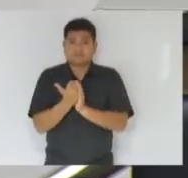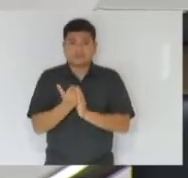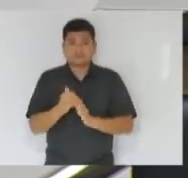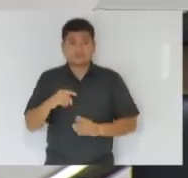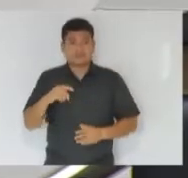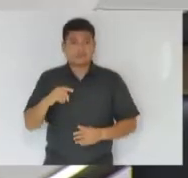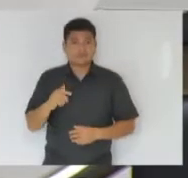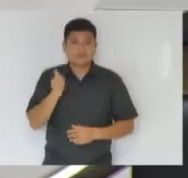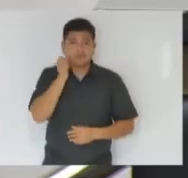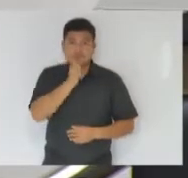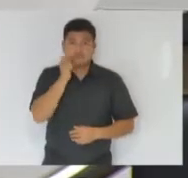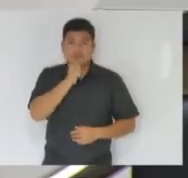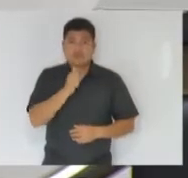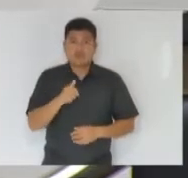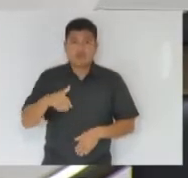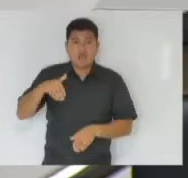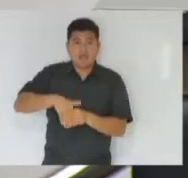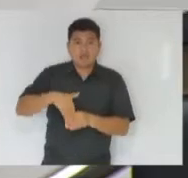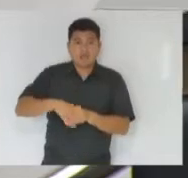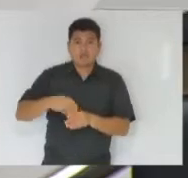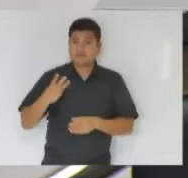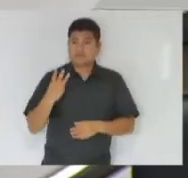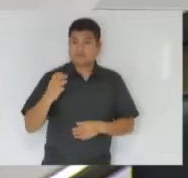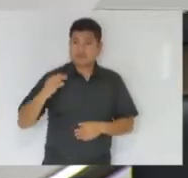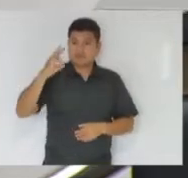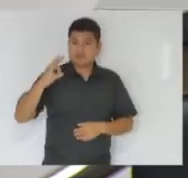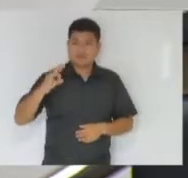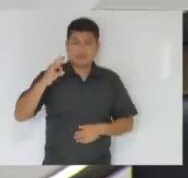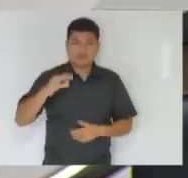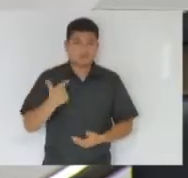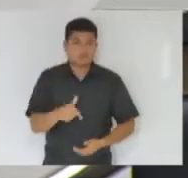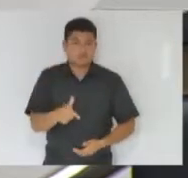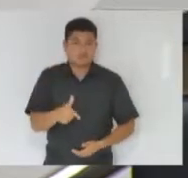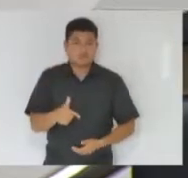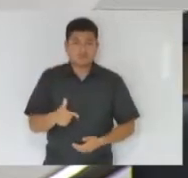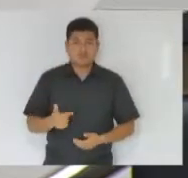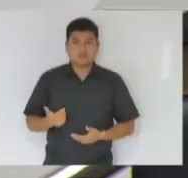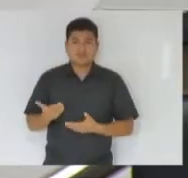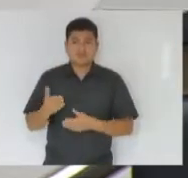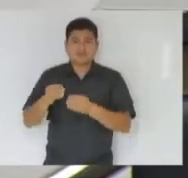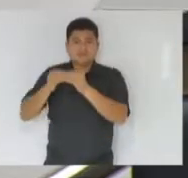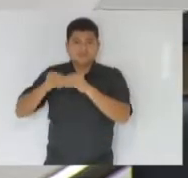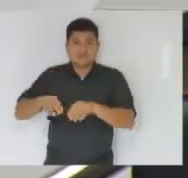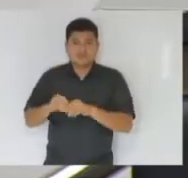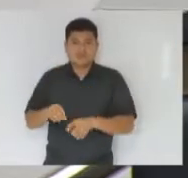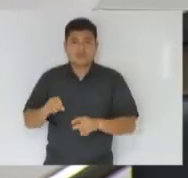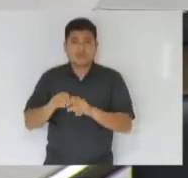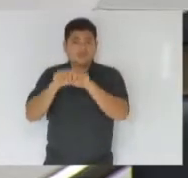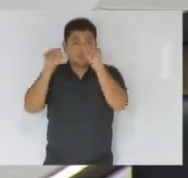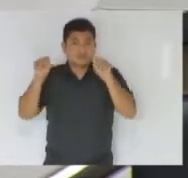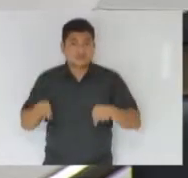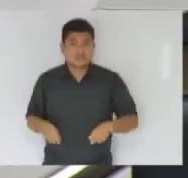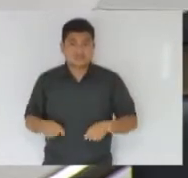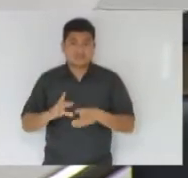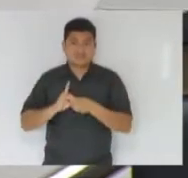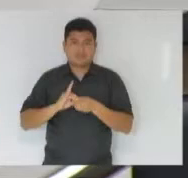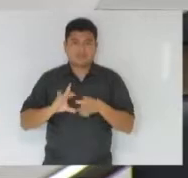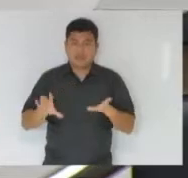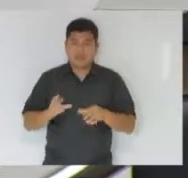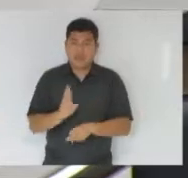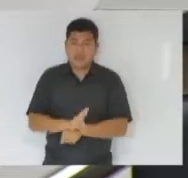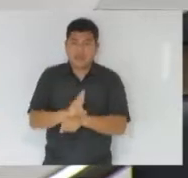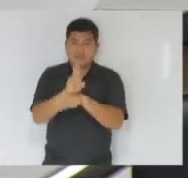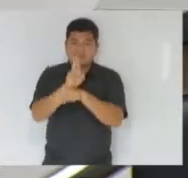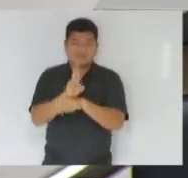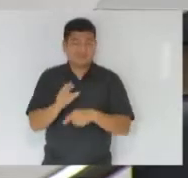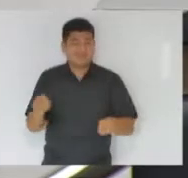para concorrer na cota dos 30%. Isso prejudica todo um sistema democrático, prejudica a representatividade, porque a mulher